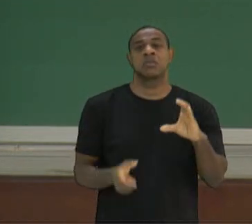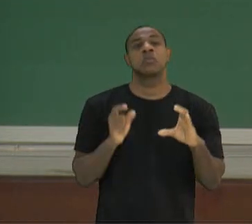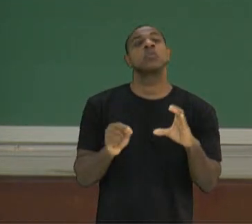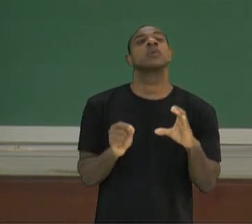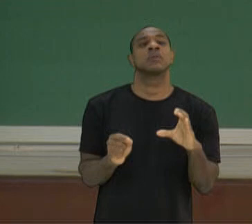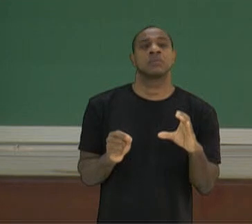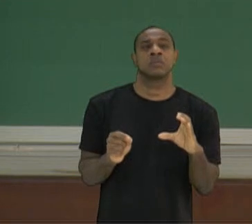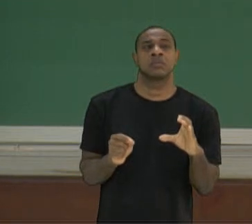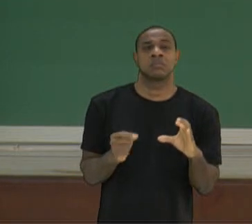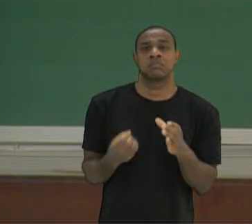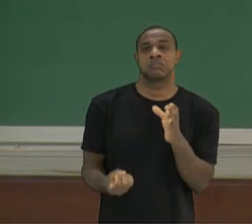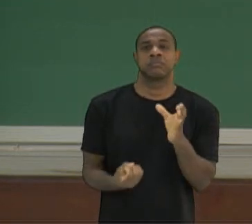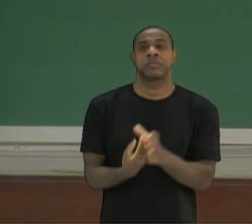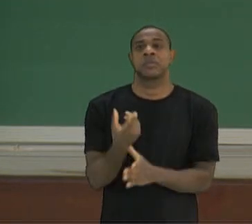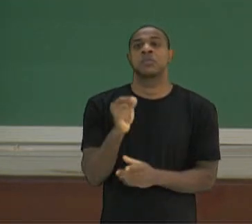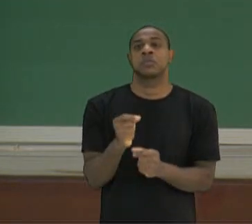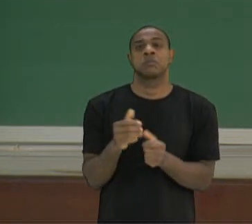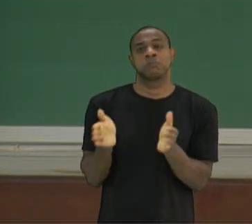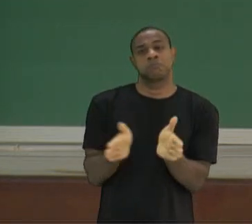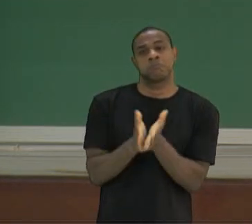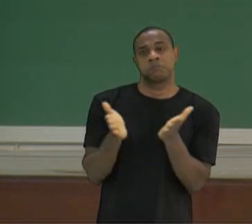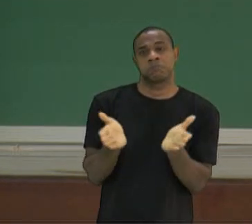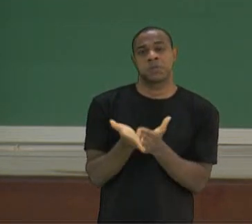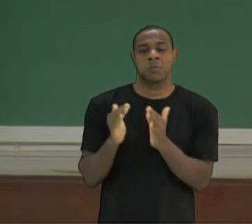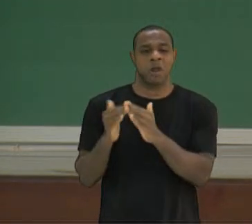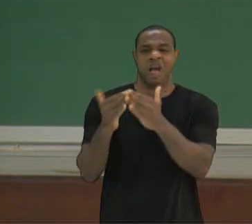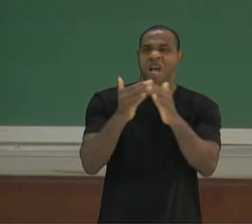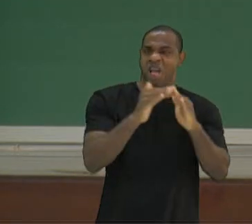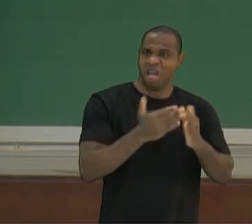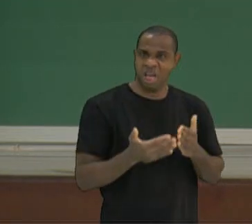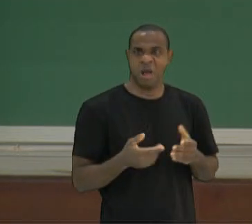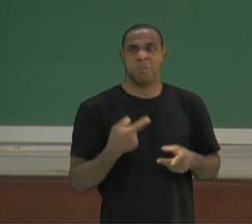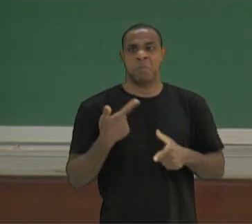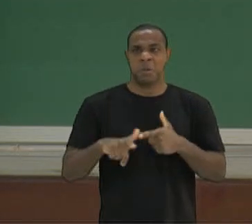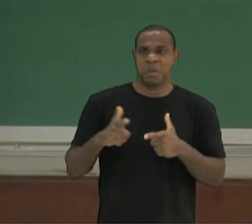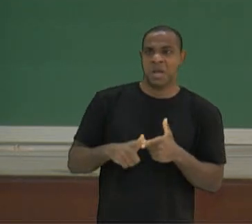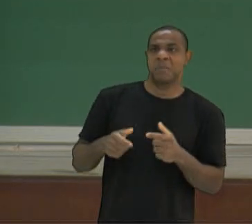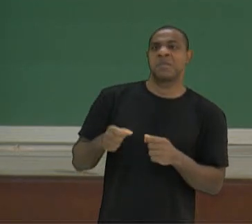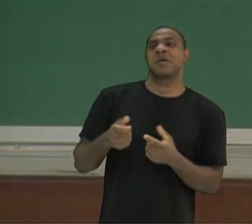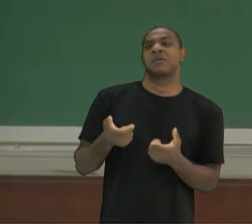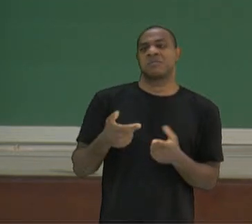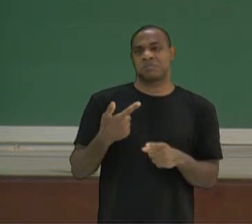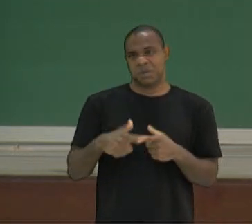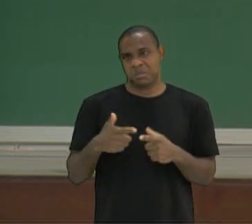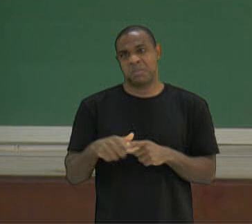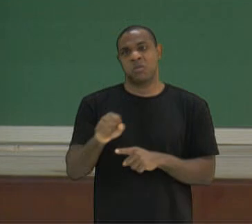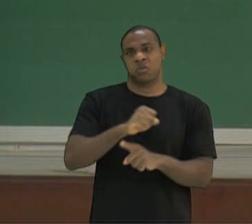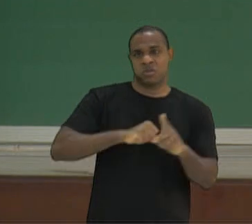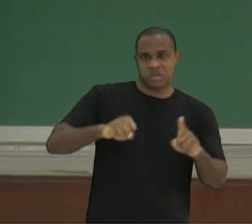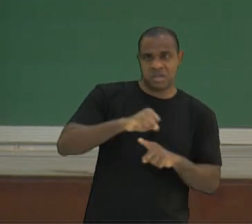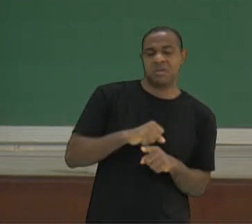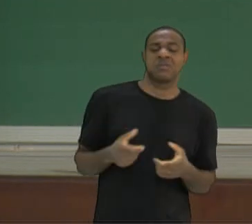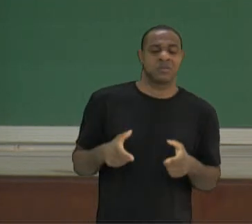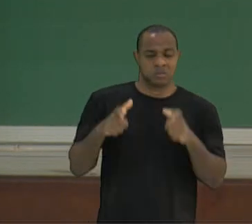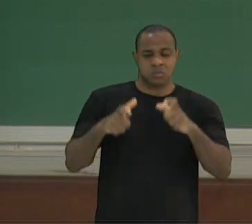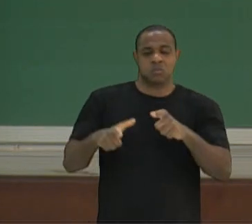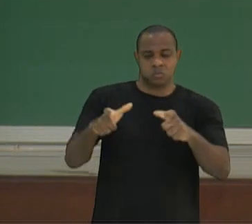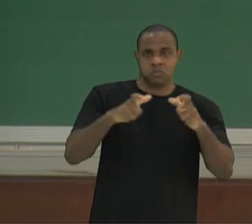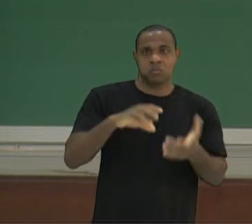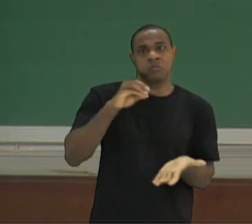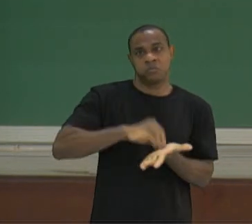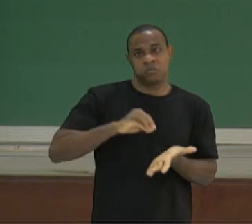justamente a formação ali dessas áreas com problemas sociais e problemas urbanos, problemas do espaço urbano,